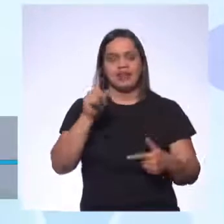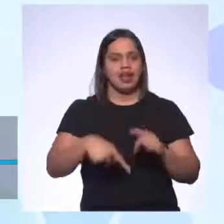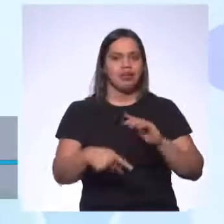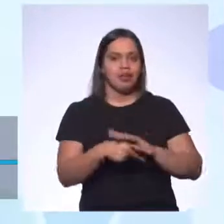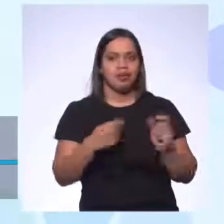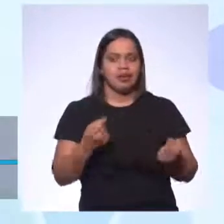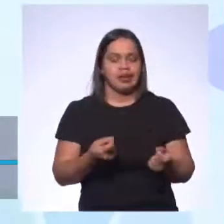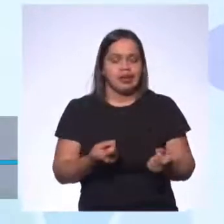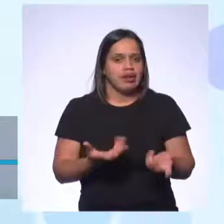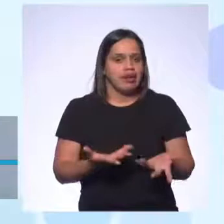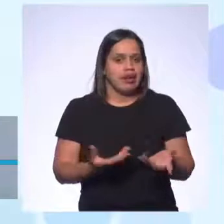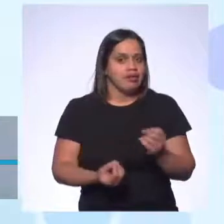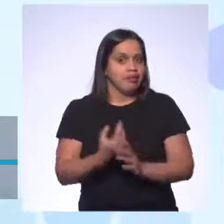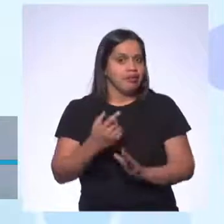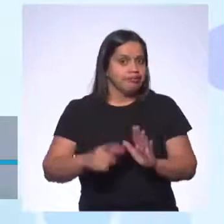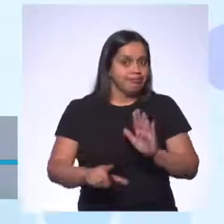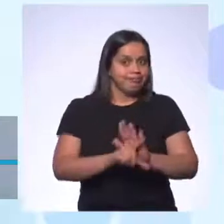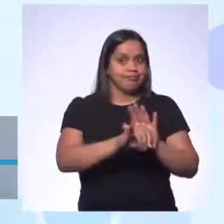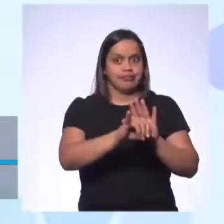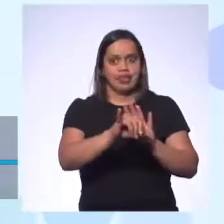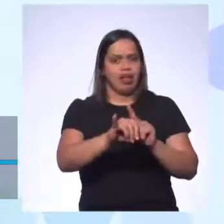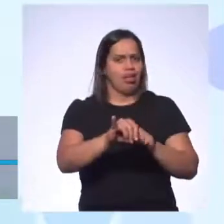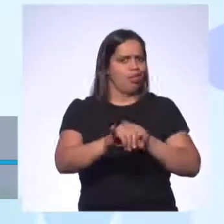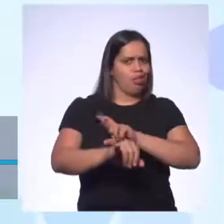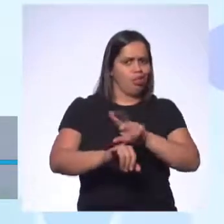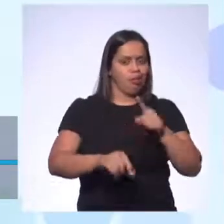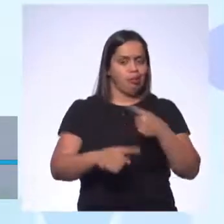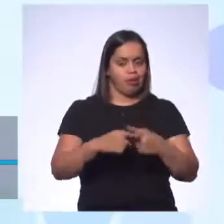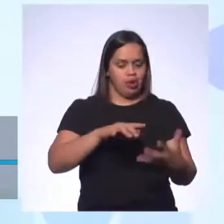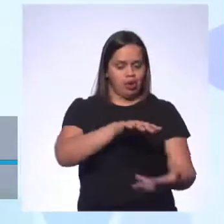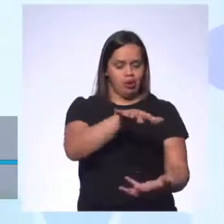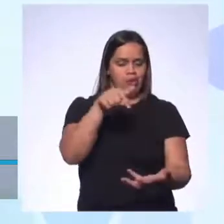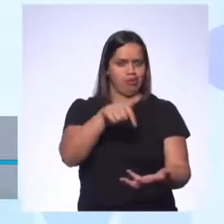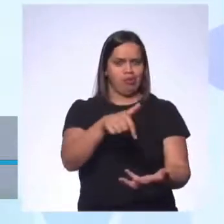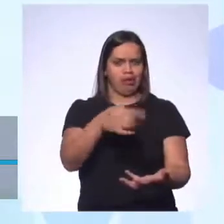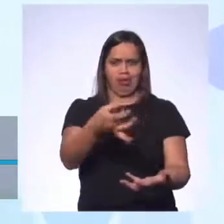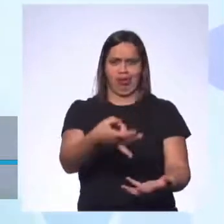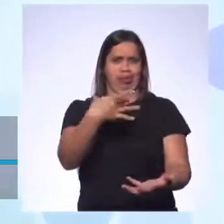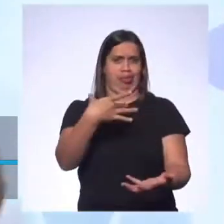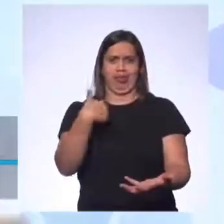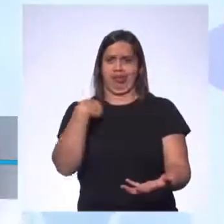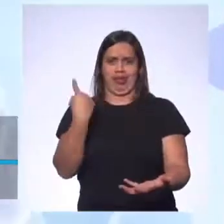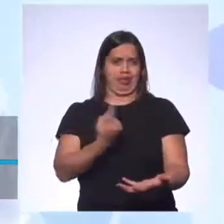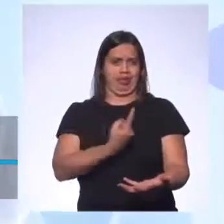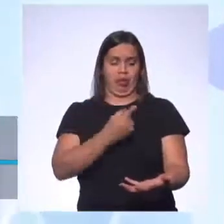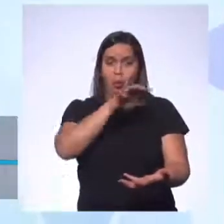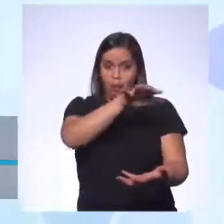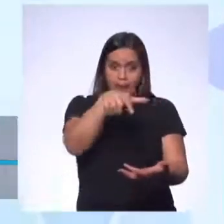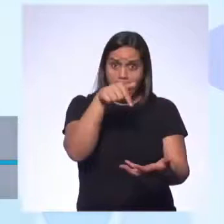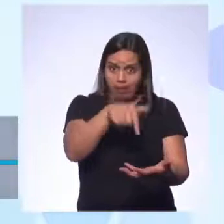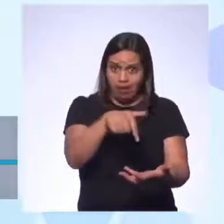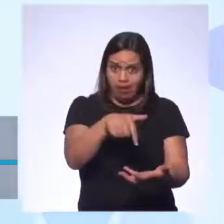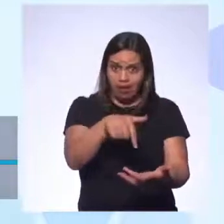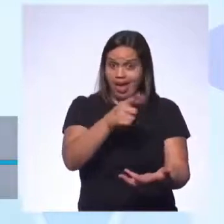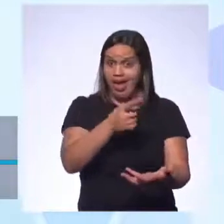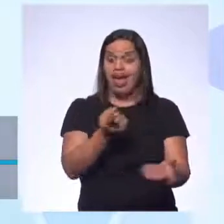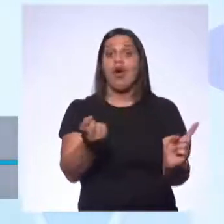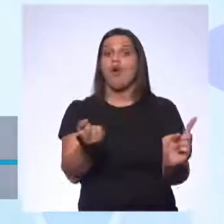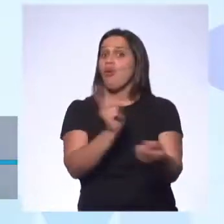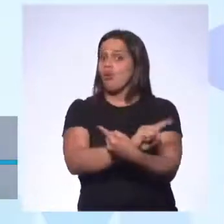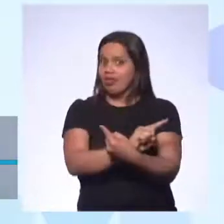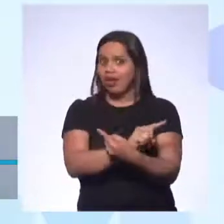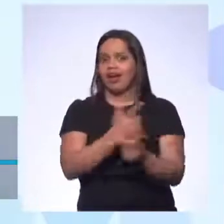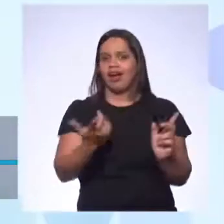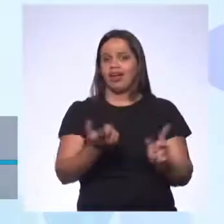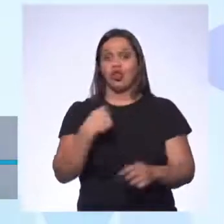uma lei. E não é, né? A gente sabe que o planeta, gente, ó, ele está nem aí para nós. Então, o planeta ele não está nem aí para nós, é o contrário, né?